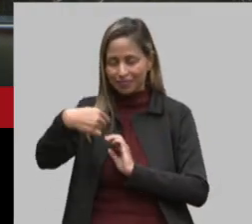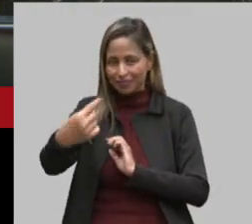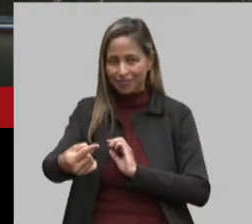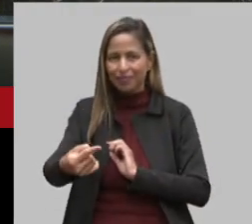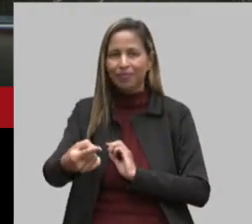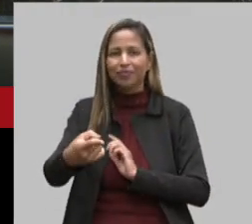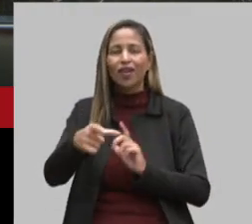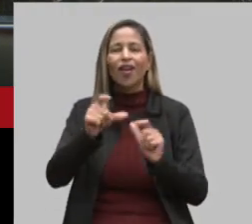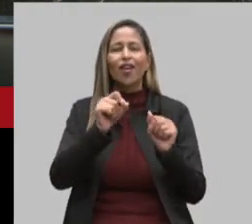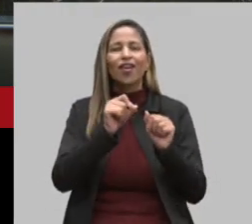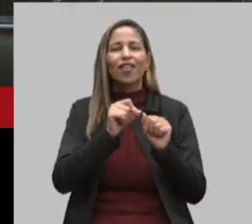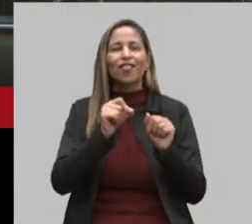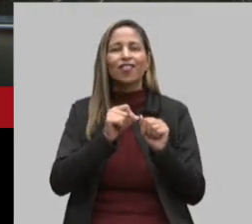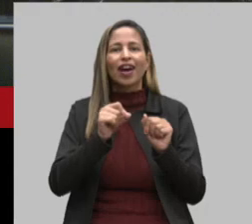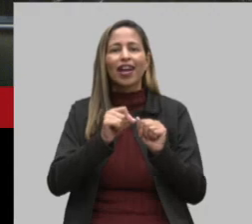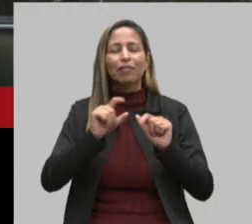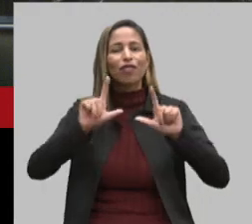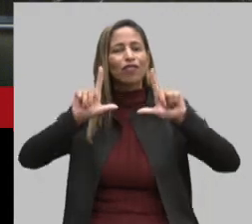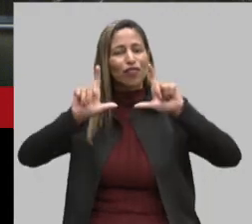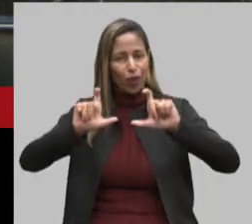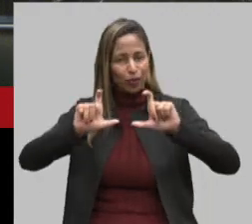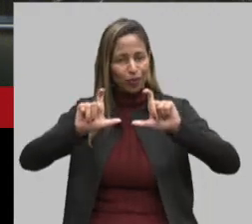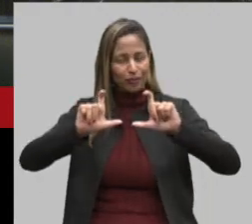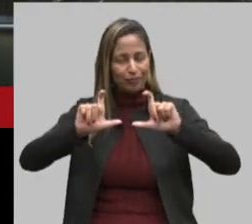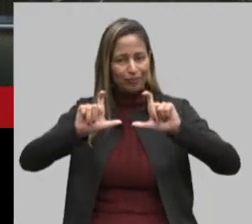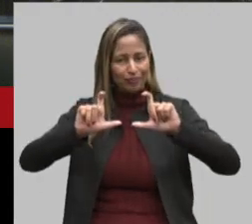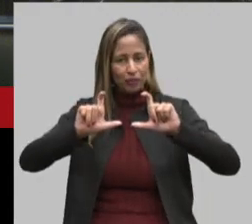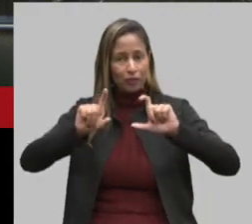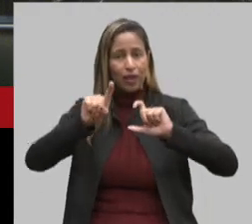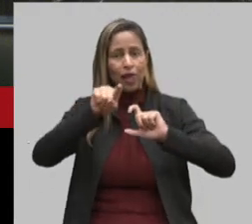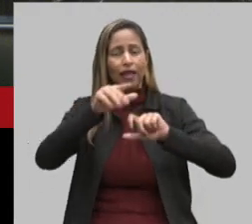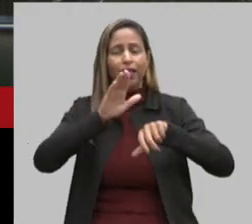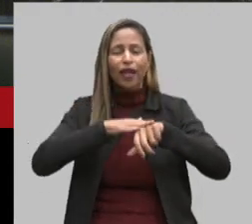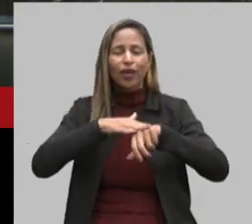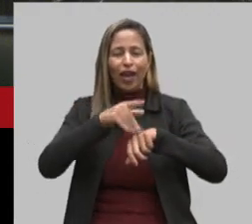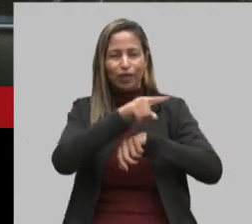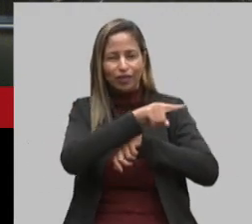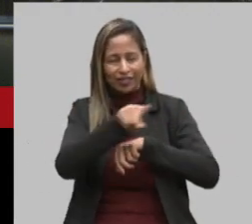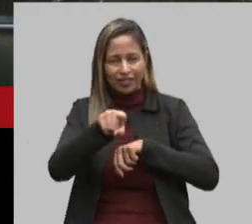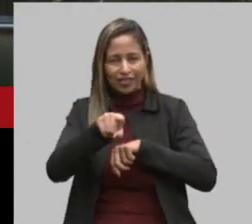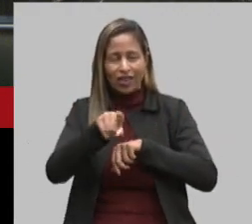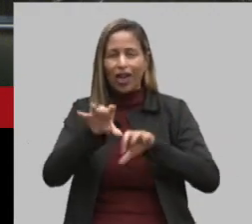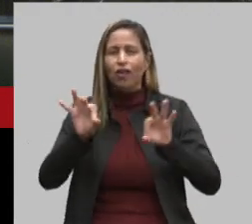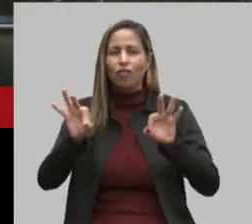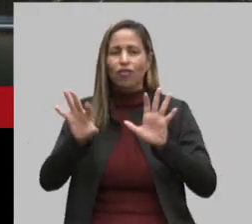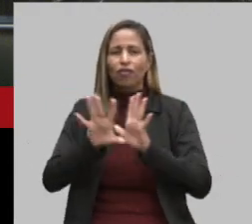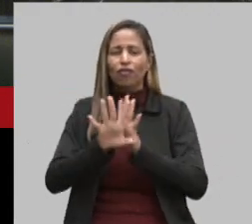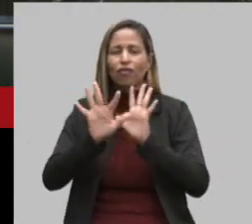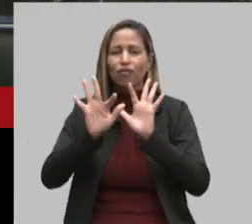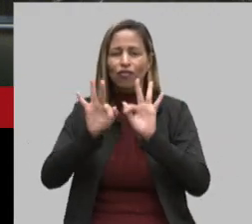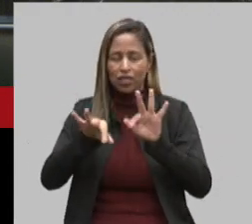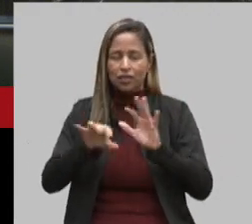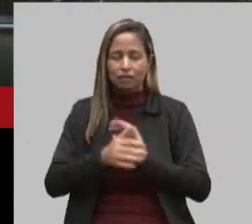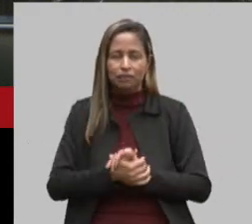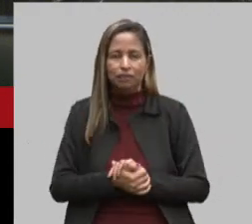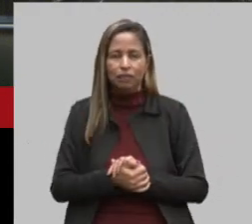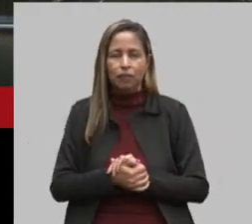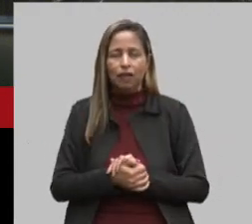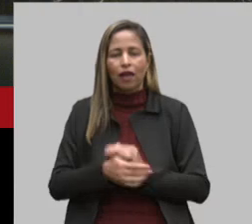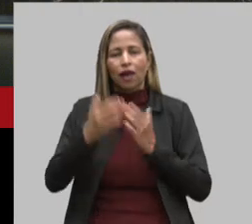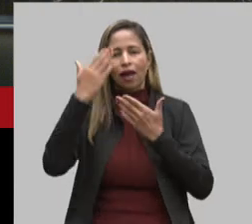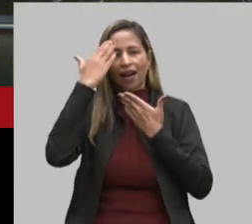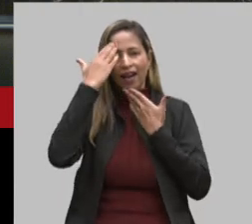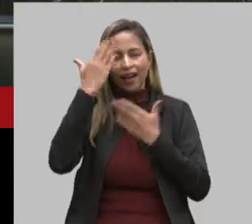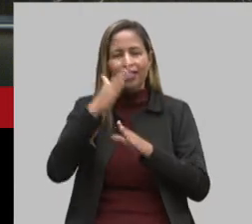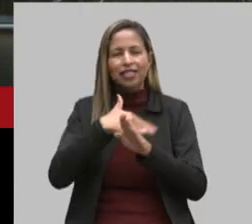faremos a nossa foto o que eu quero dizer também eu quero ao finalizar nesse encerramento agradecer por